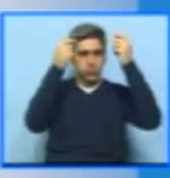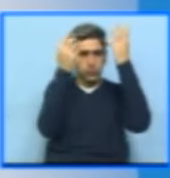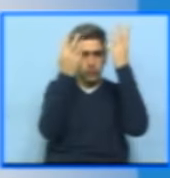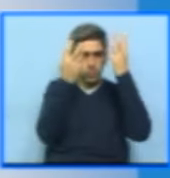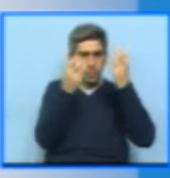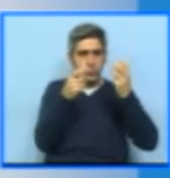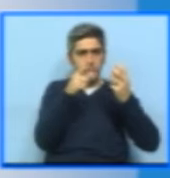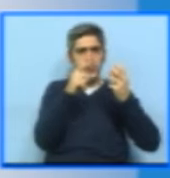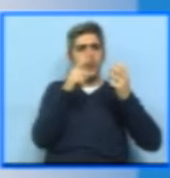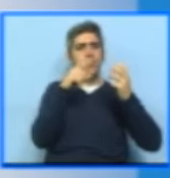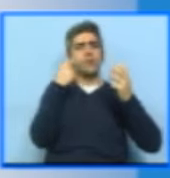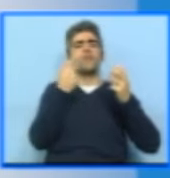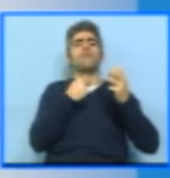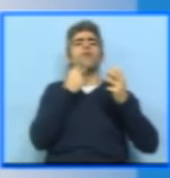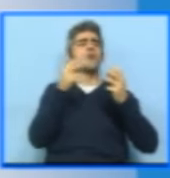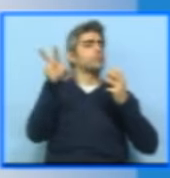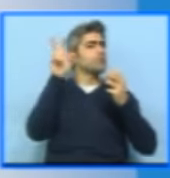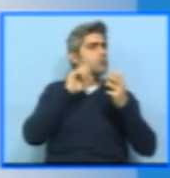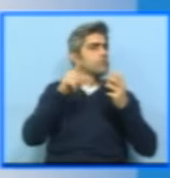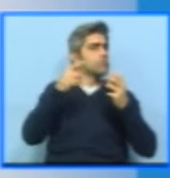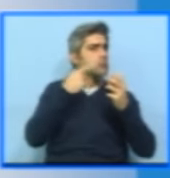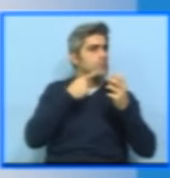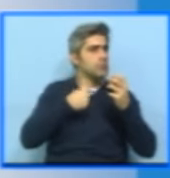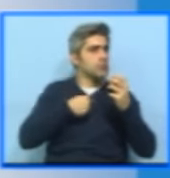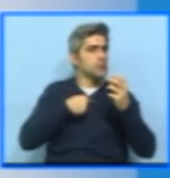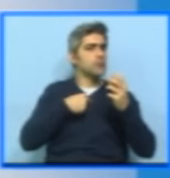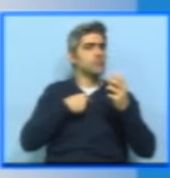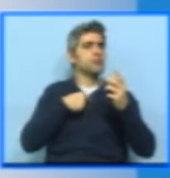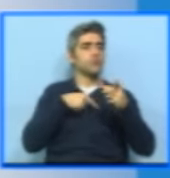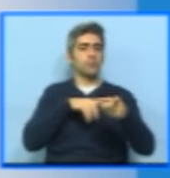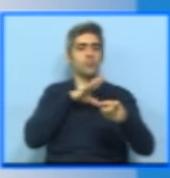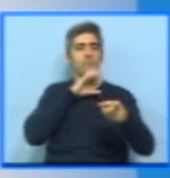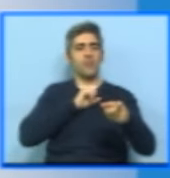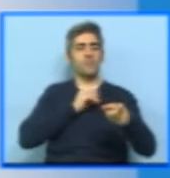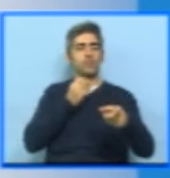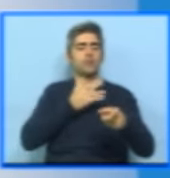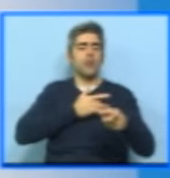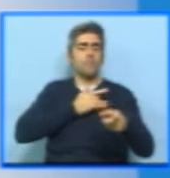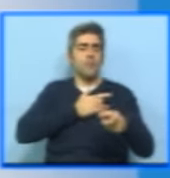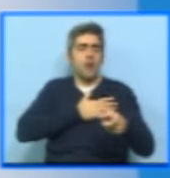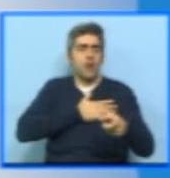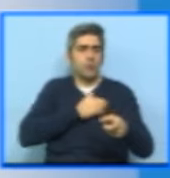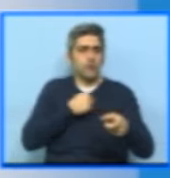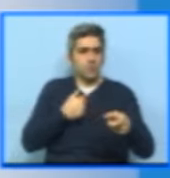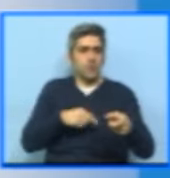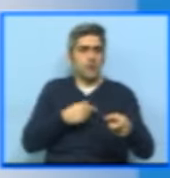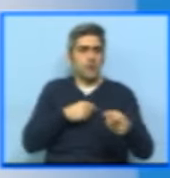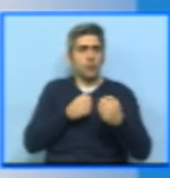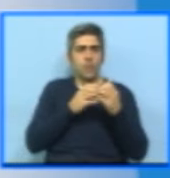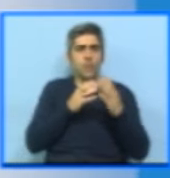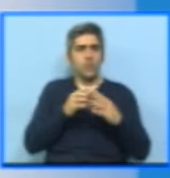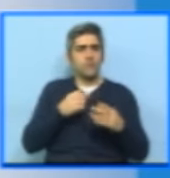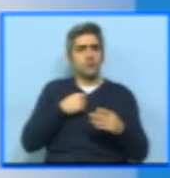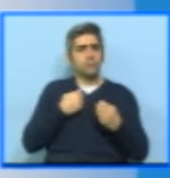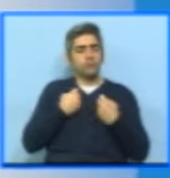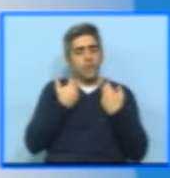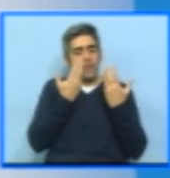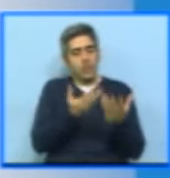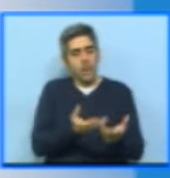e da nuvem uma voz dizia: Este é o meu filho muito amado, no qual pus toda a minha